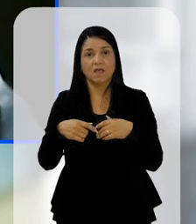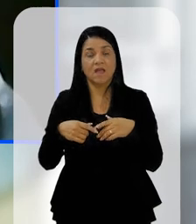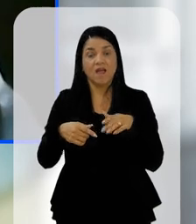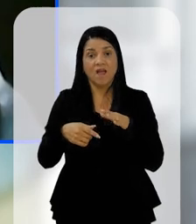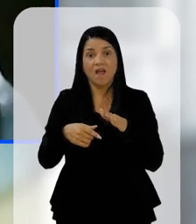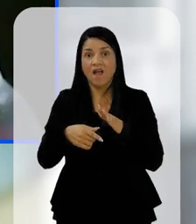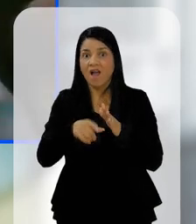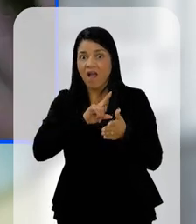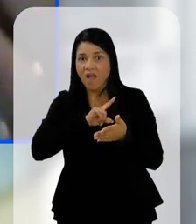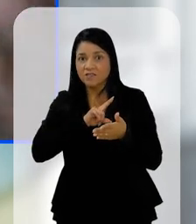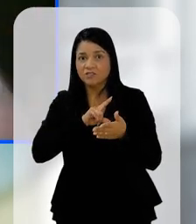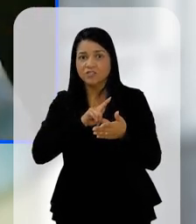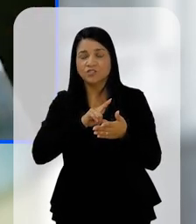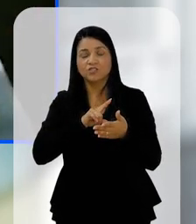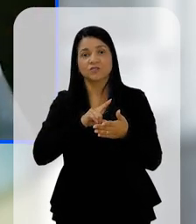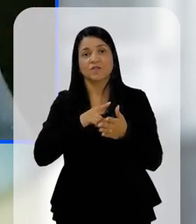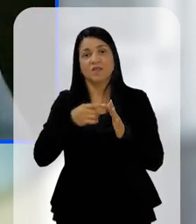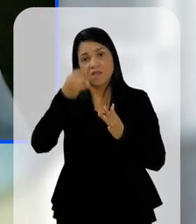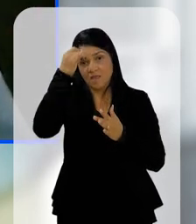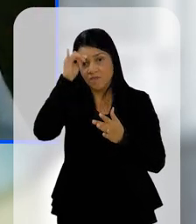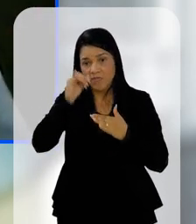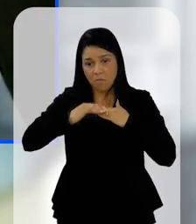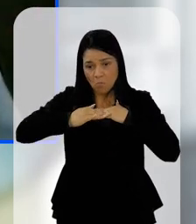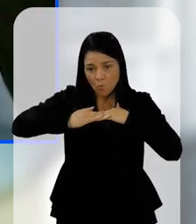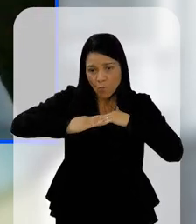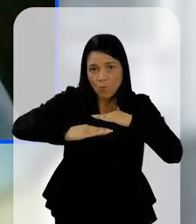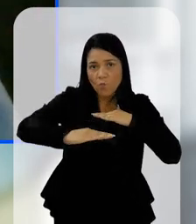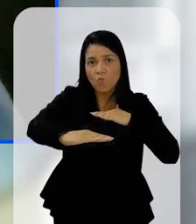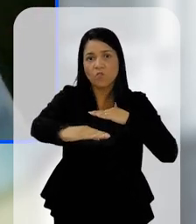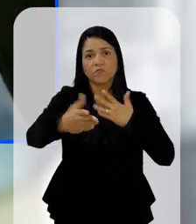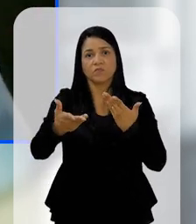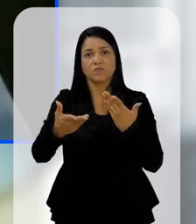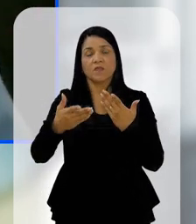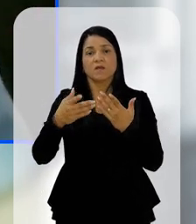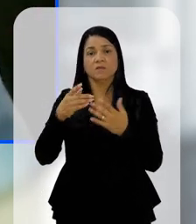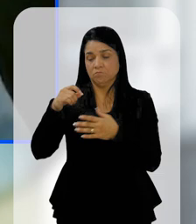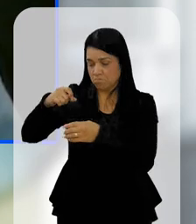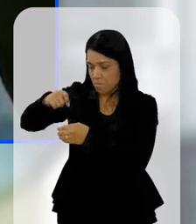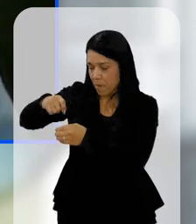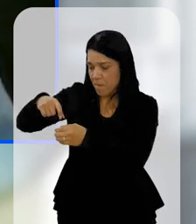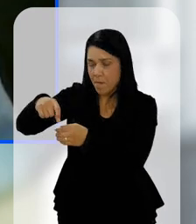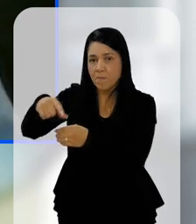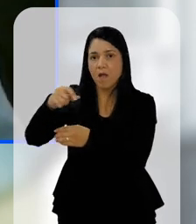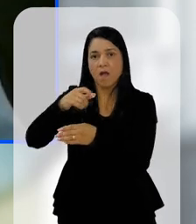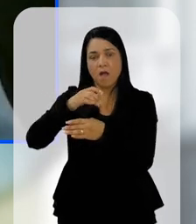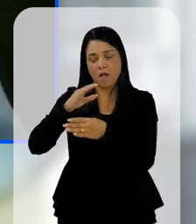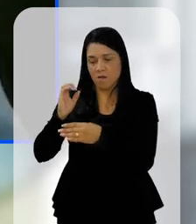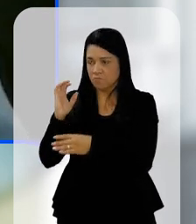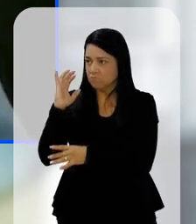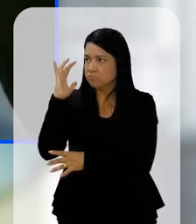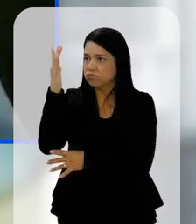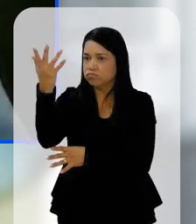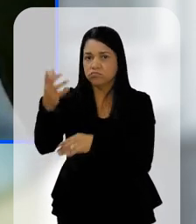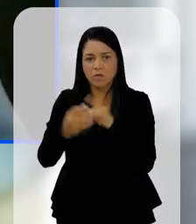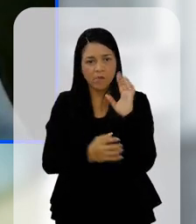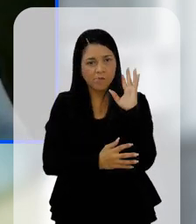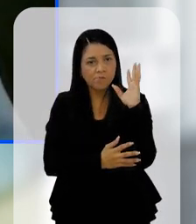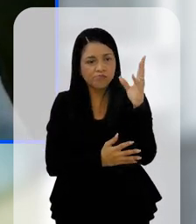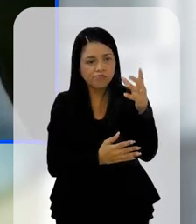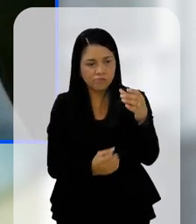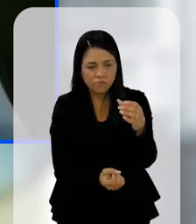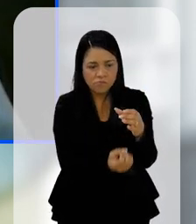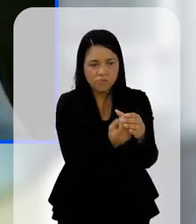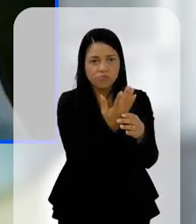asfaltar tudo, criaram áreas de absorção, reflorestaram as encostas, né? Criaram